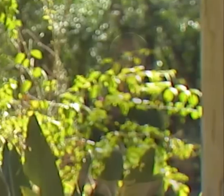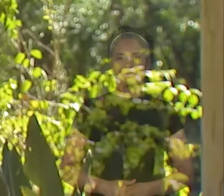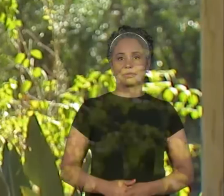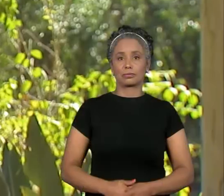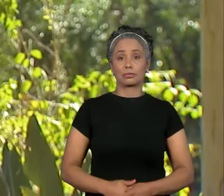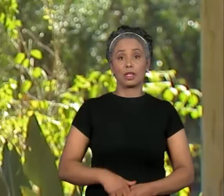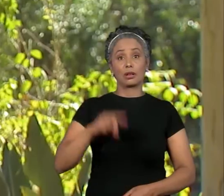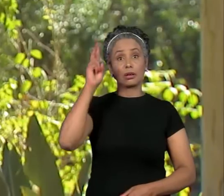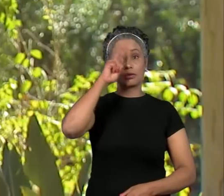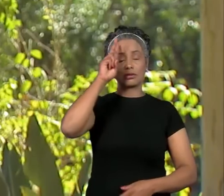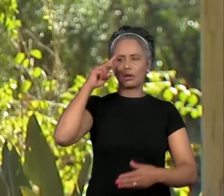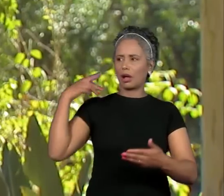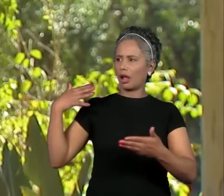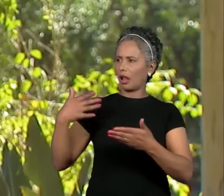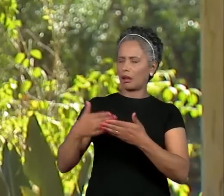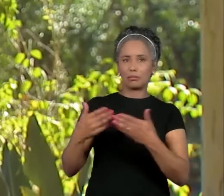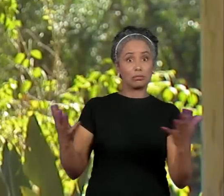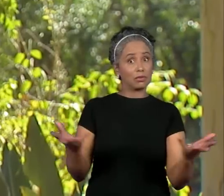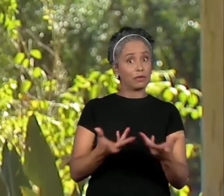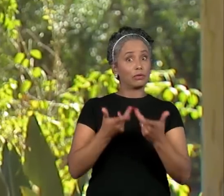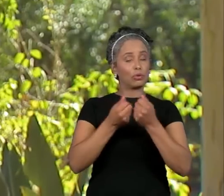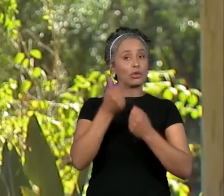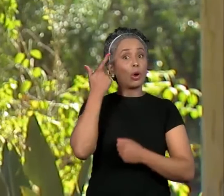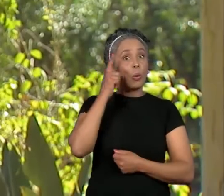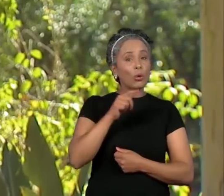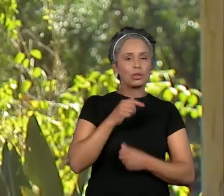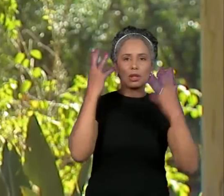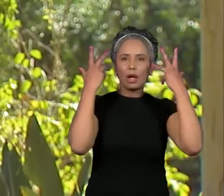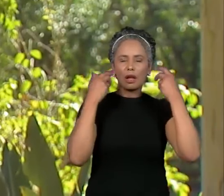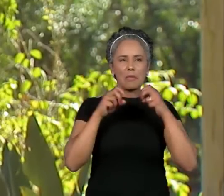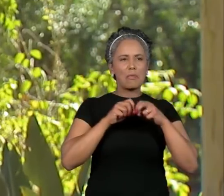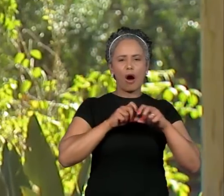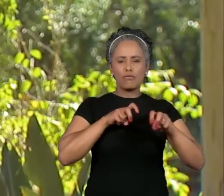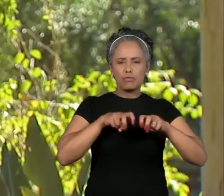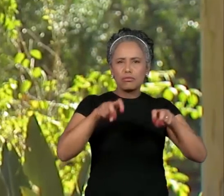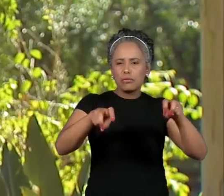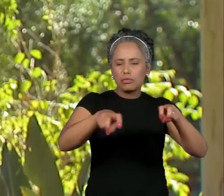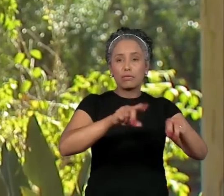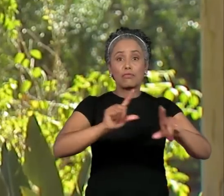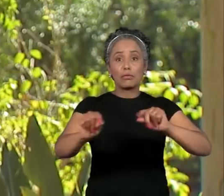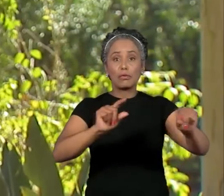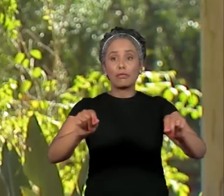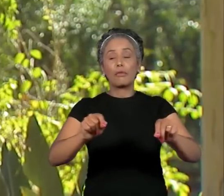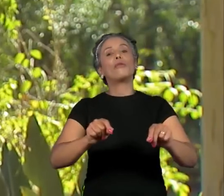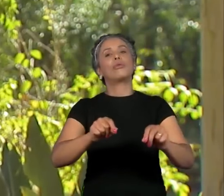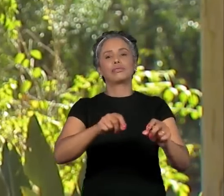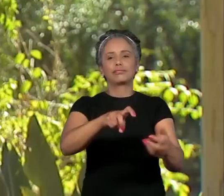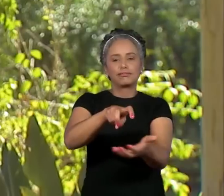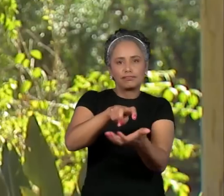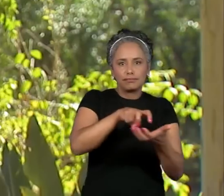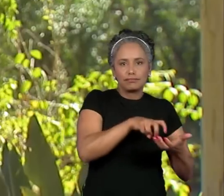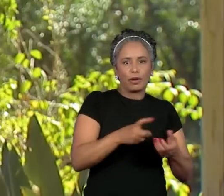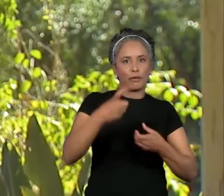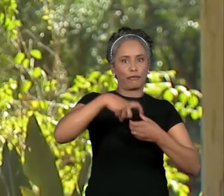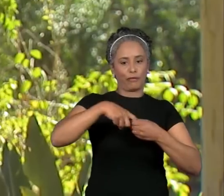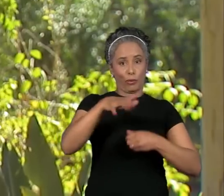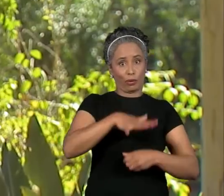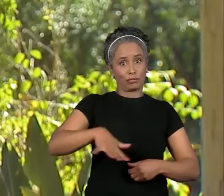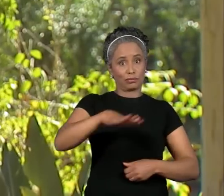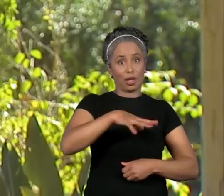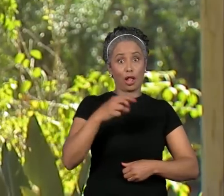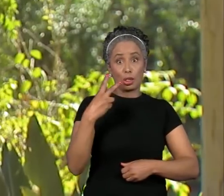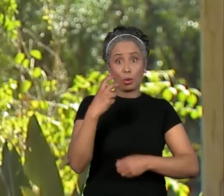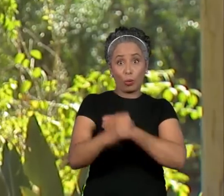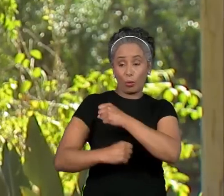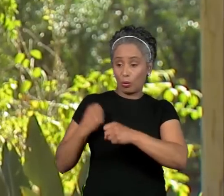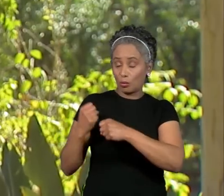Uma história bem-sucedida de recuperação e soltura de uma espécie ameaçada de extinção. Depois de quase 2